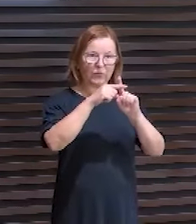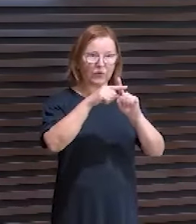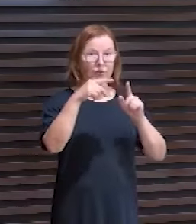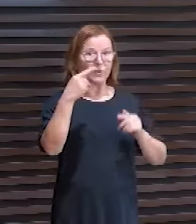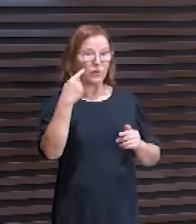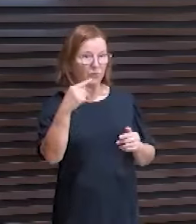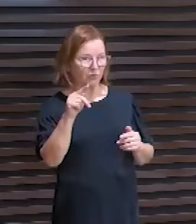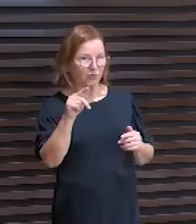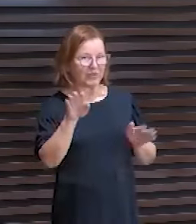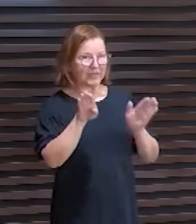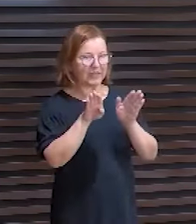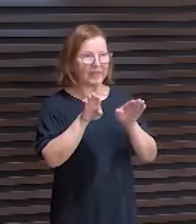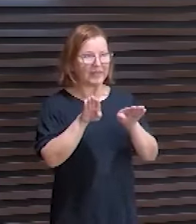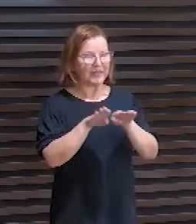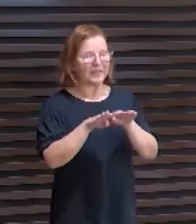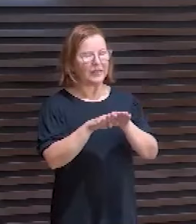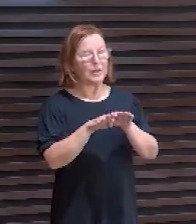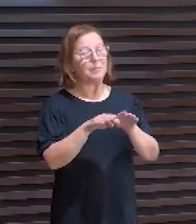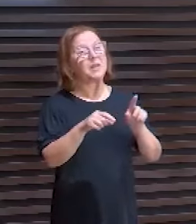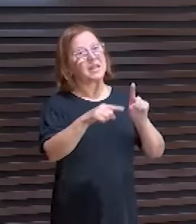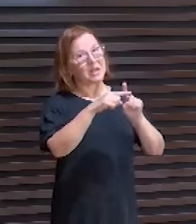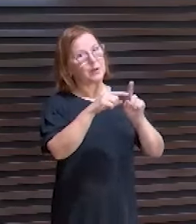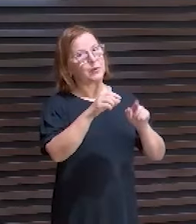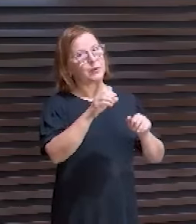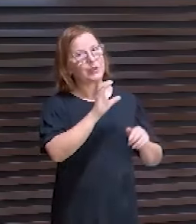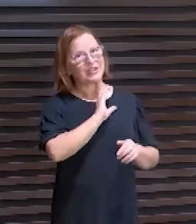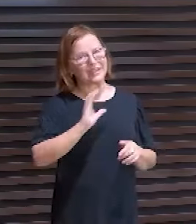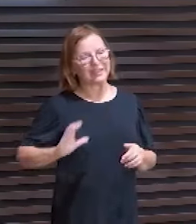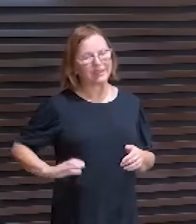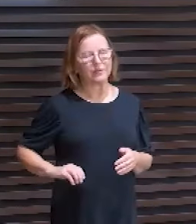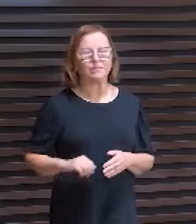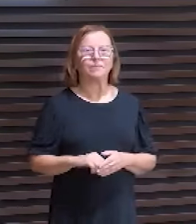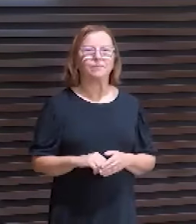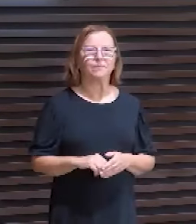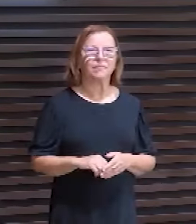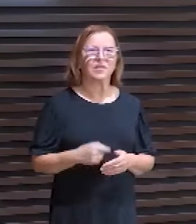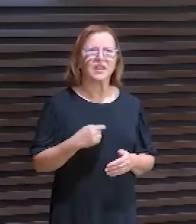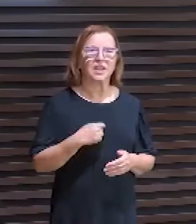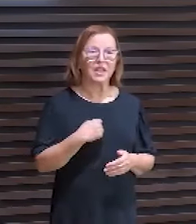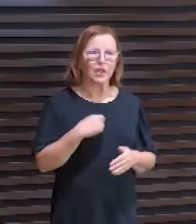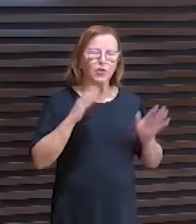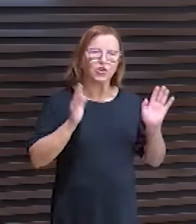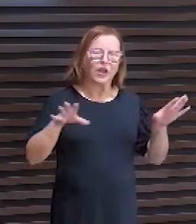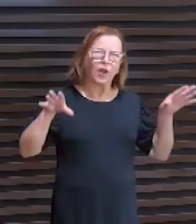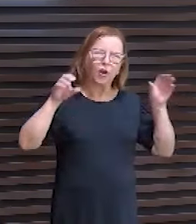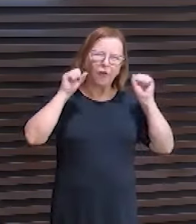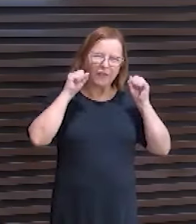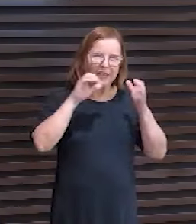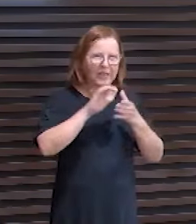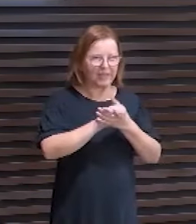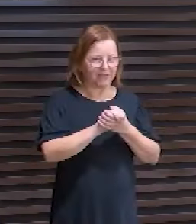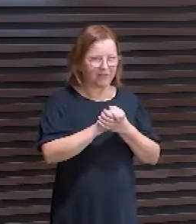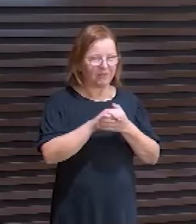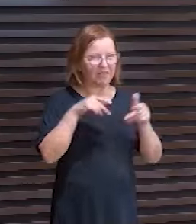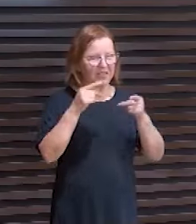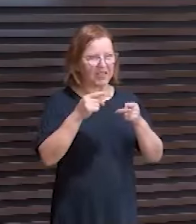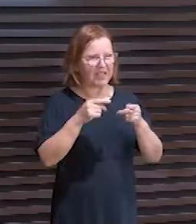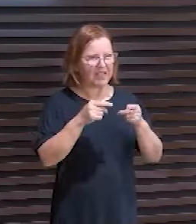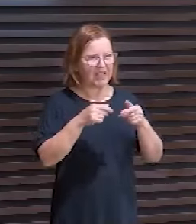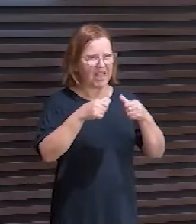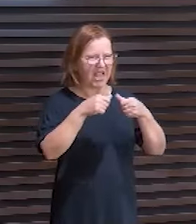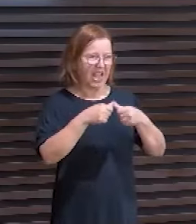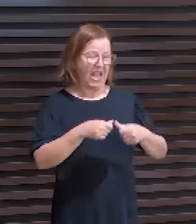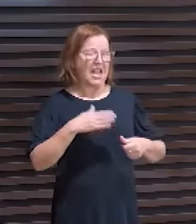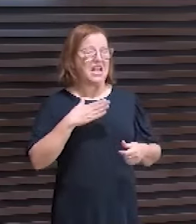ouvi casais cônjuges dizendo assim esse aqui ou essa aqui é a minha